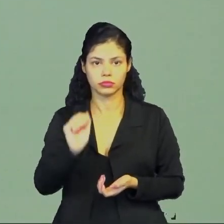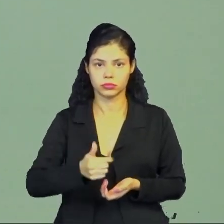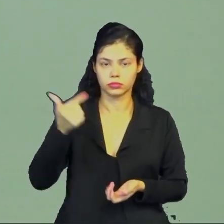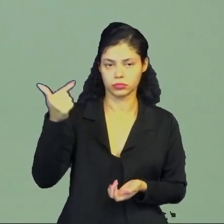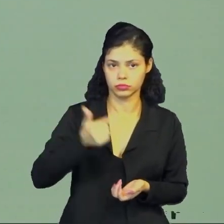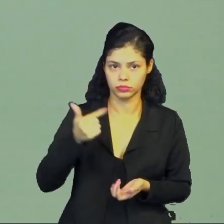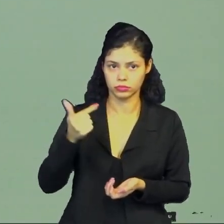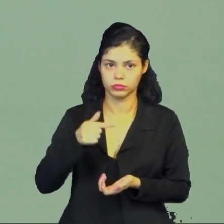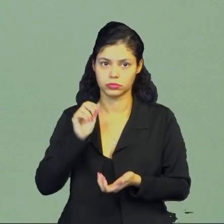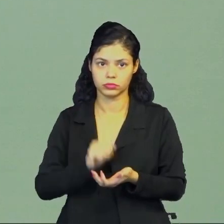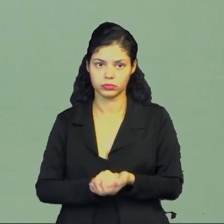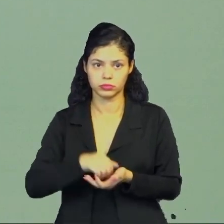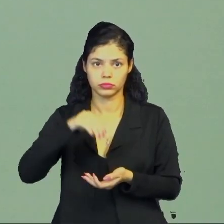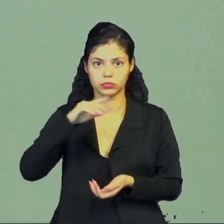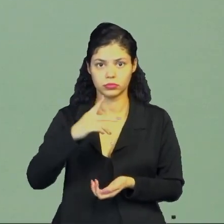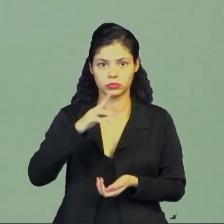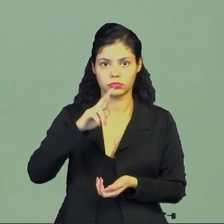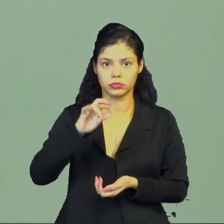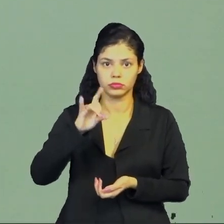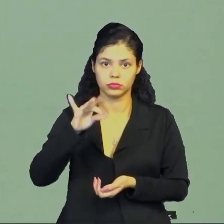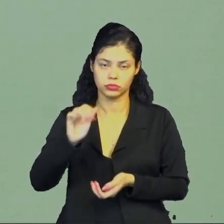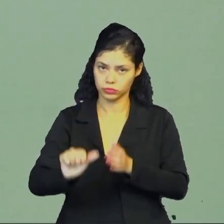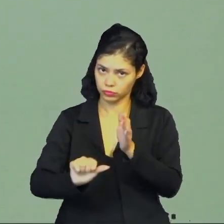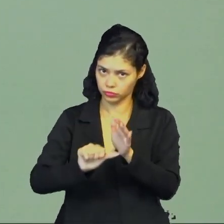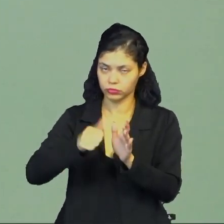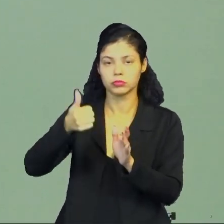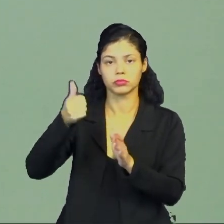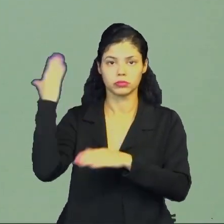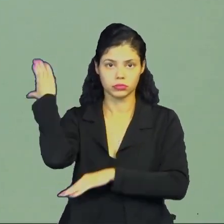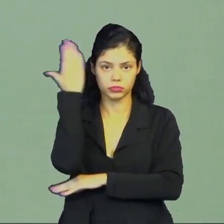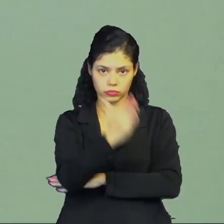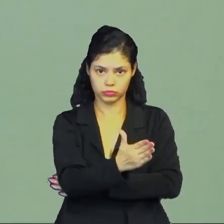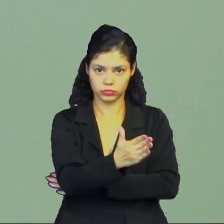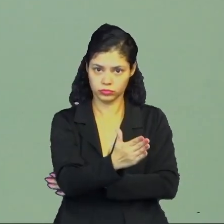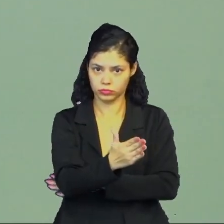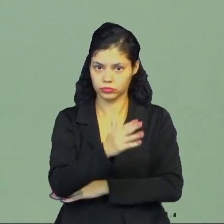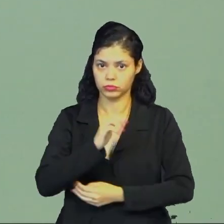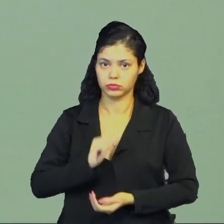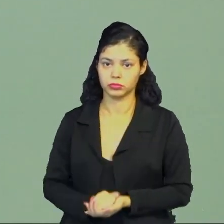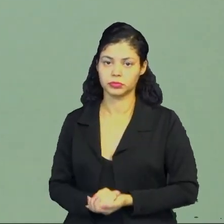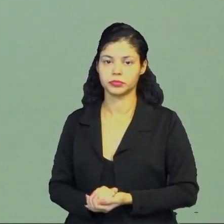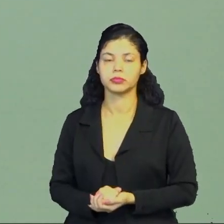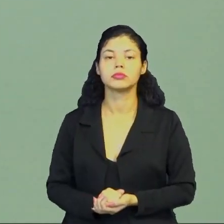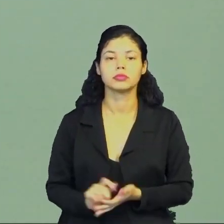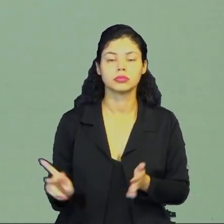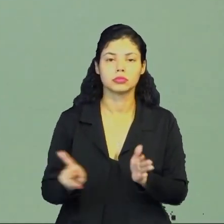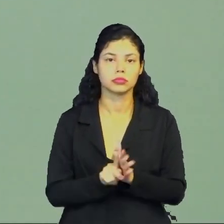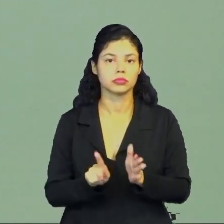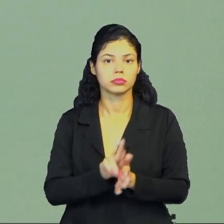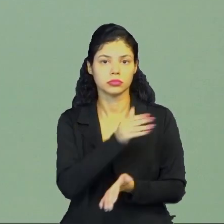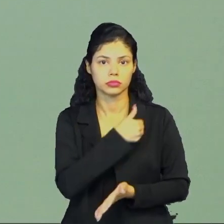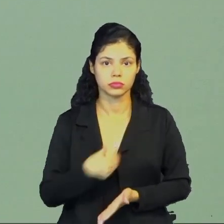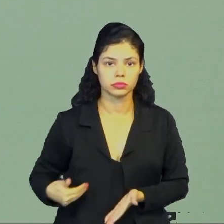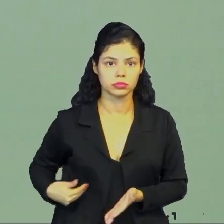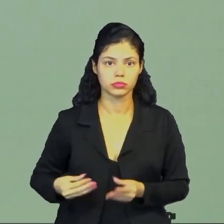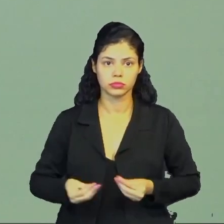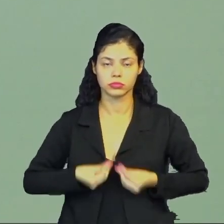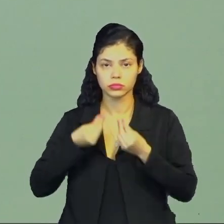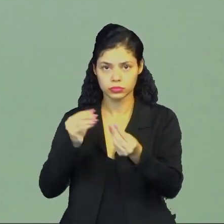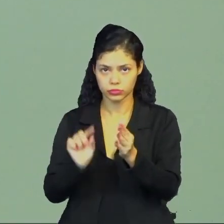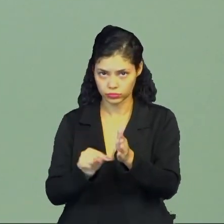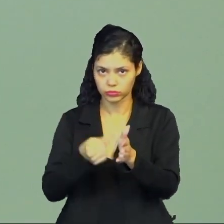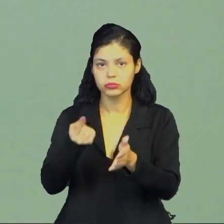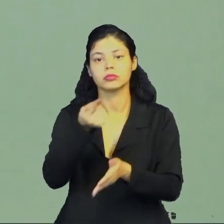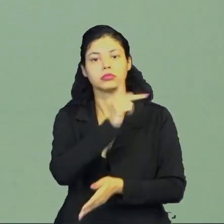segundo presidente, o Marechal Floriano Peixoto, mas a primeira eleição direta para o cargo de presidente da República foi a que elegeu o nosso